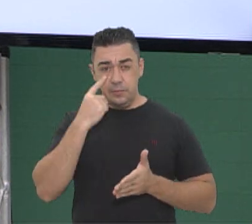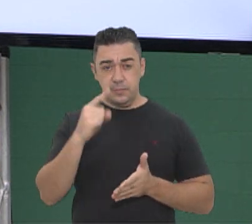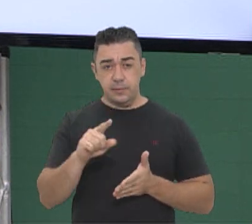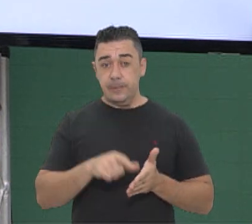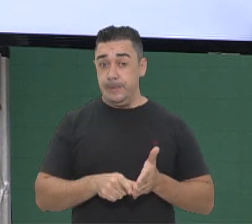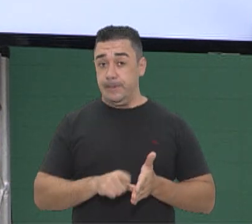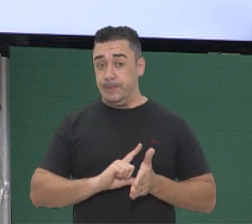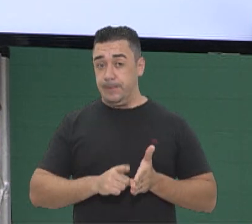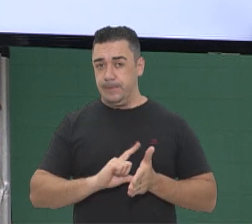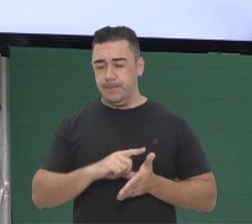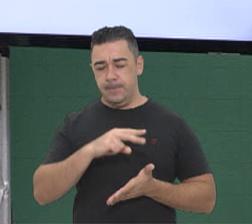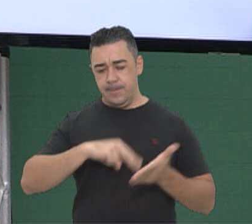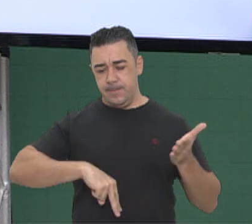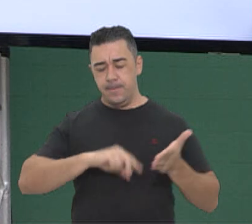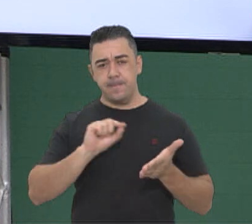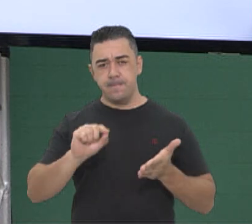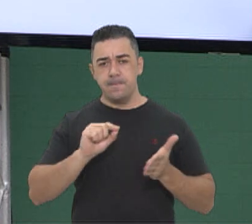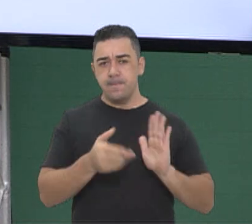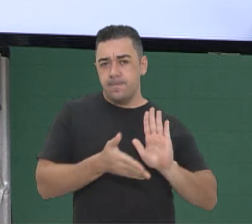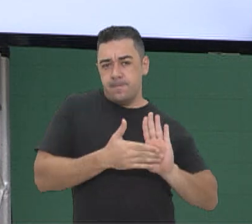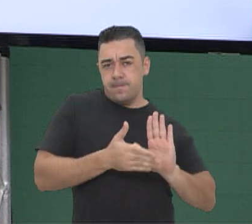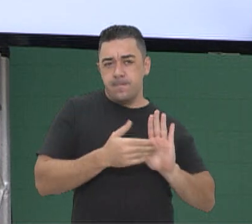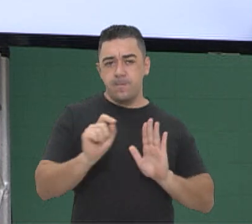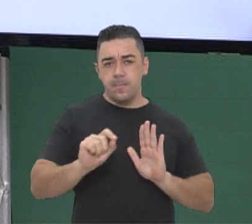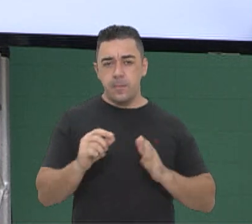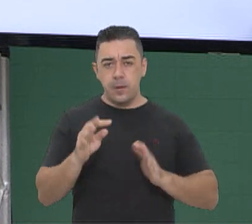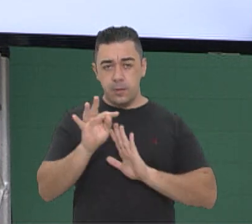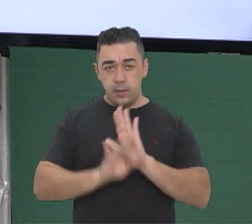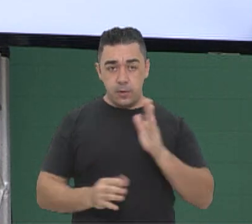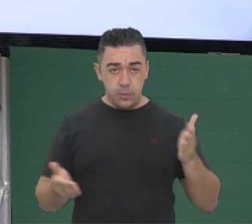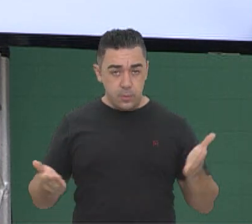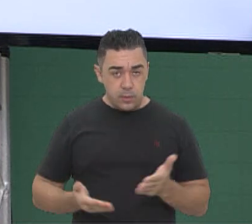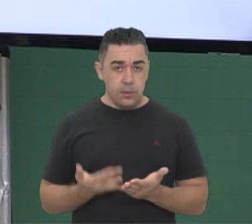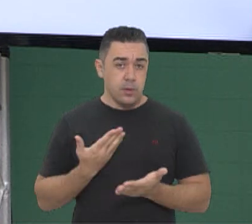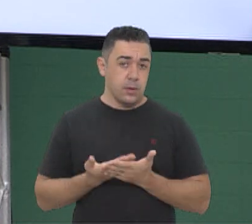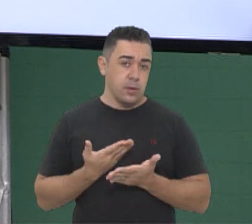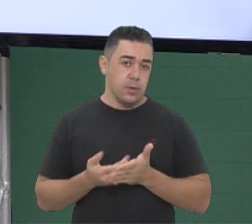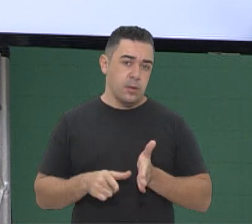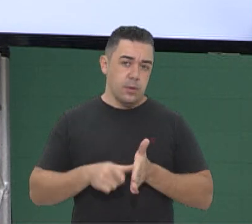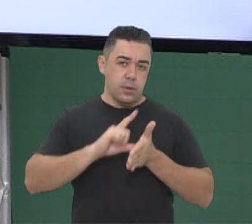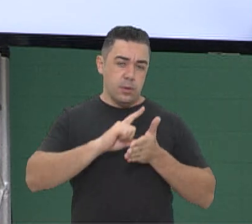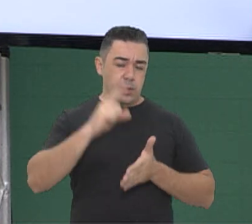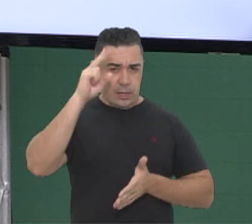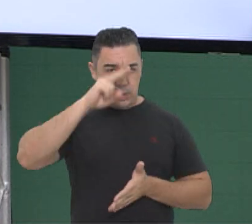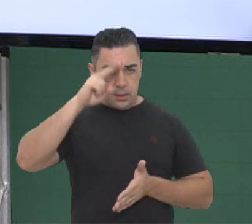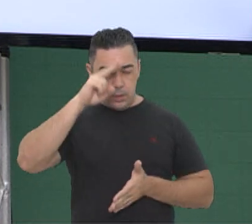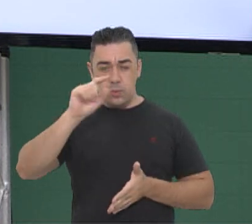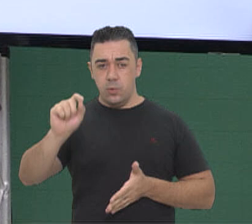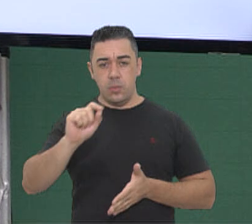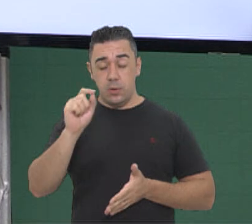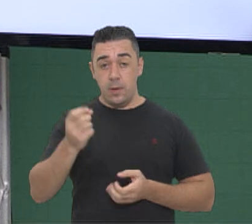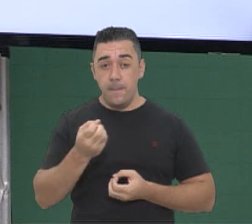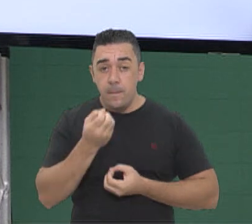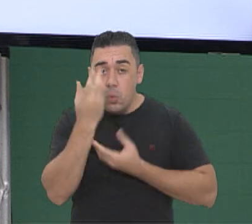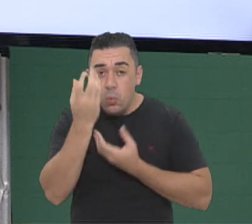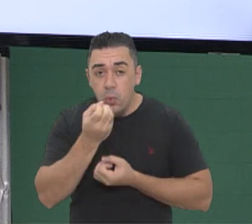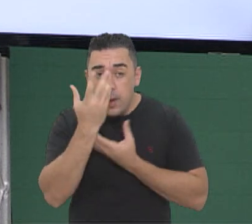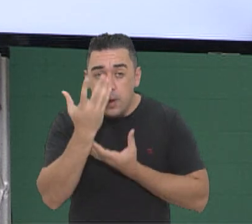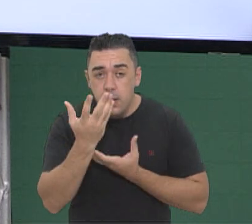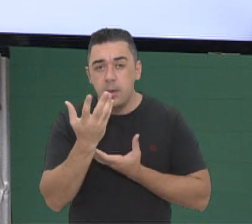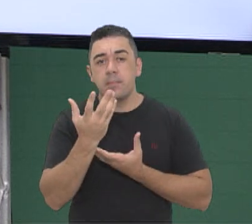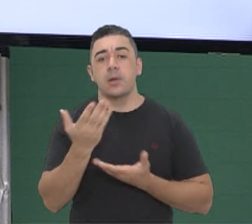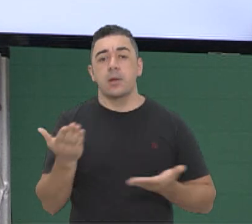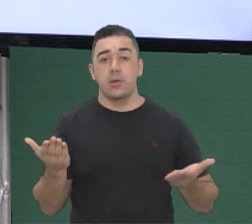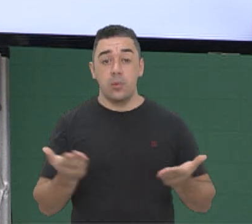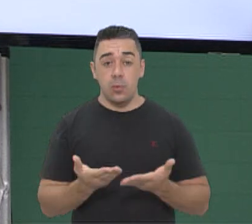elementos antes de lermos o propósito do texto de hoje. A aula anterior, lembram? Trabalhamos com um poema, um texto literário. A